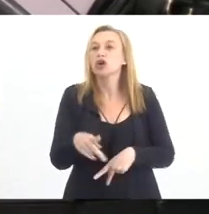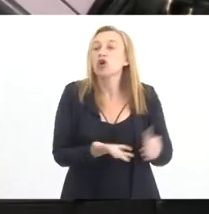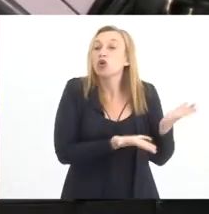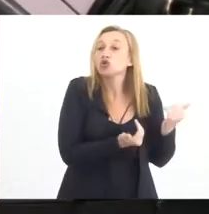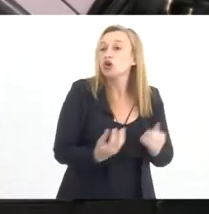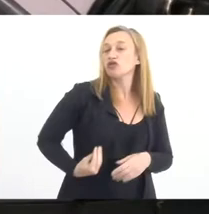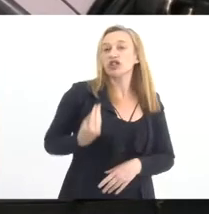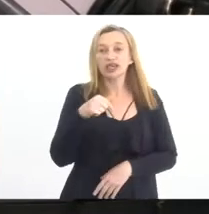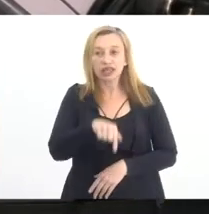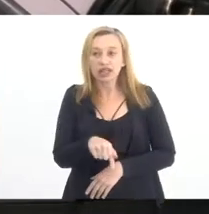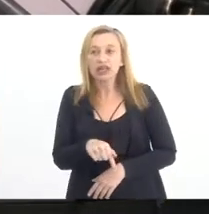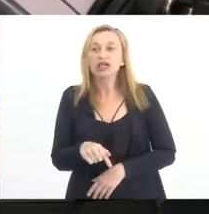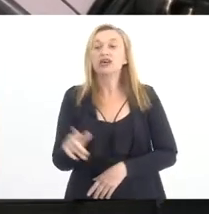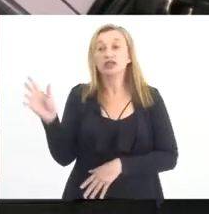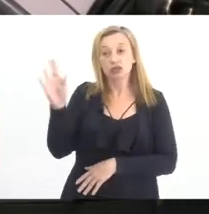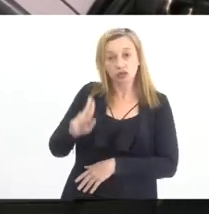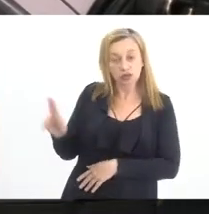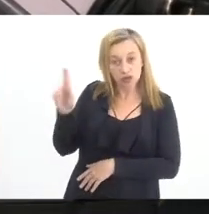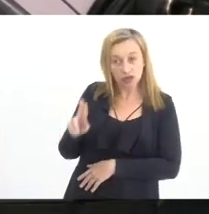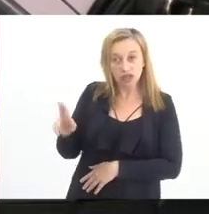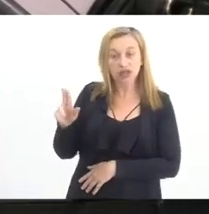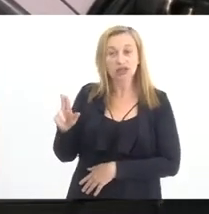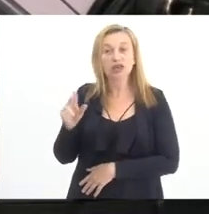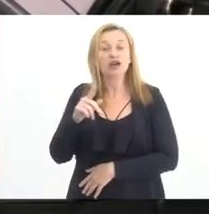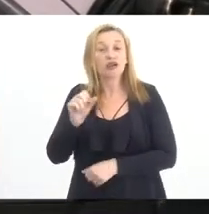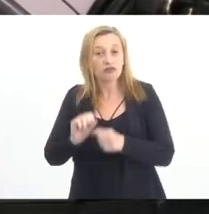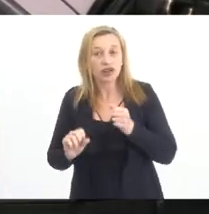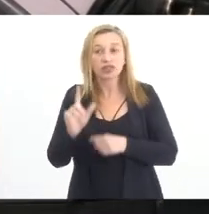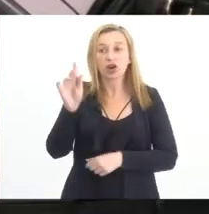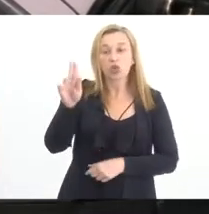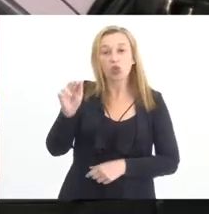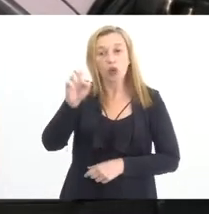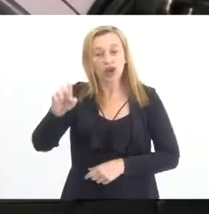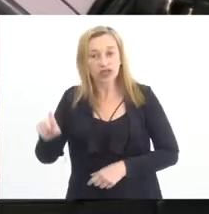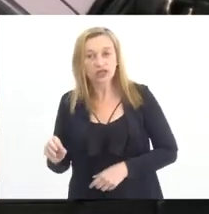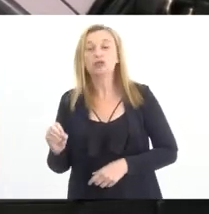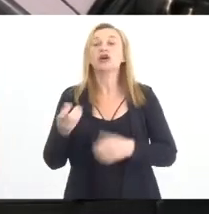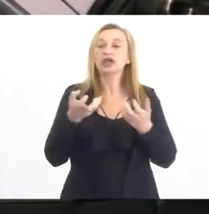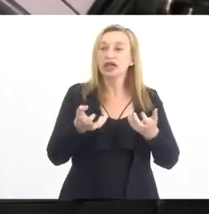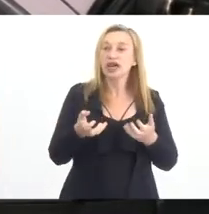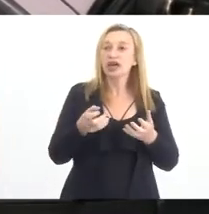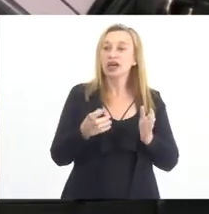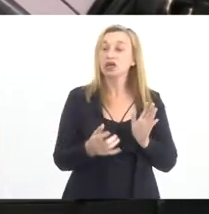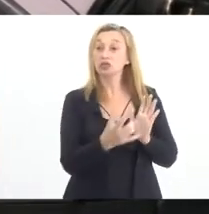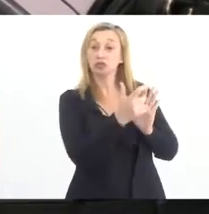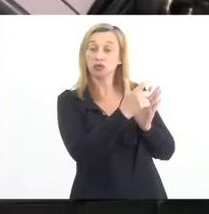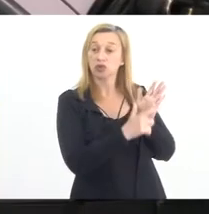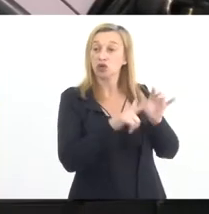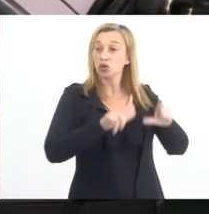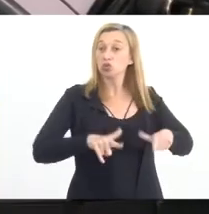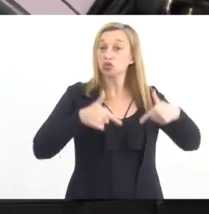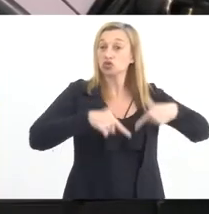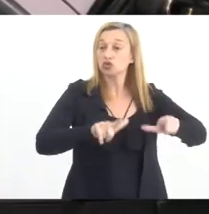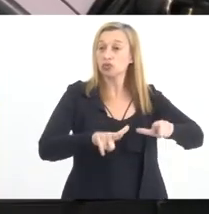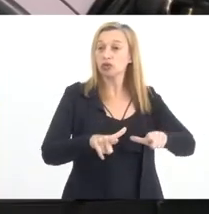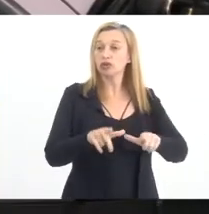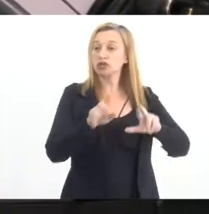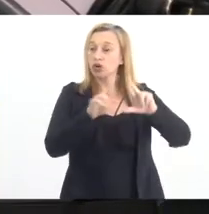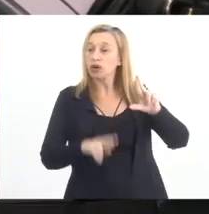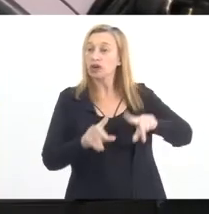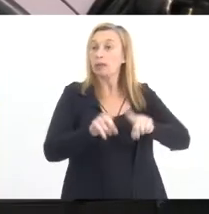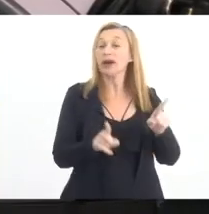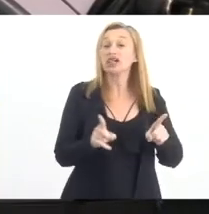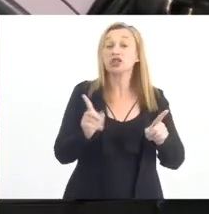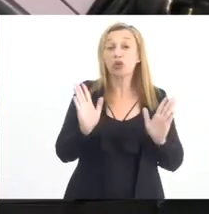aqui, que fazem faculdade na UES, claro que querem ter o diploma da UERJ. Lindo, maravilhoso, todos nós gostaríamos de ter. Mas hoje, na